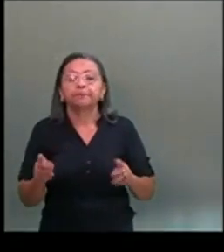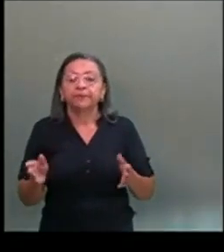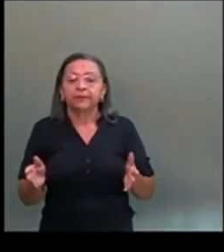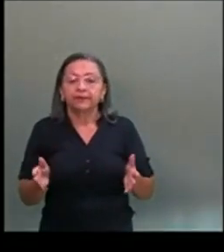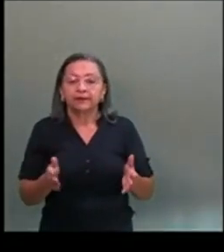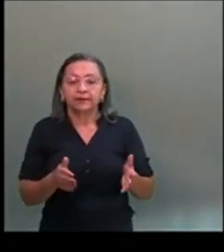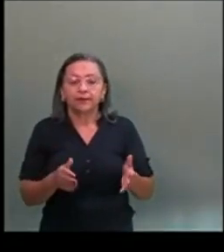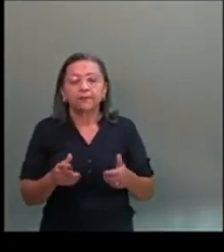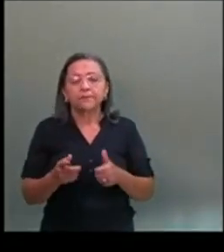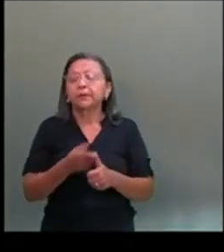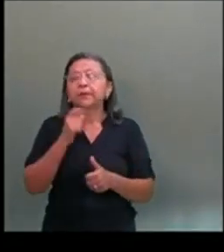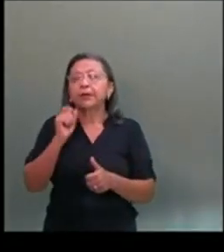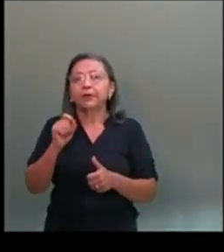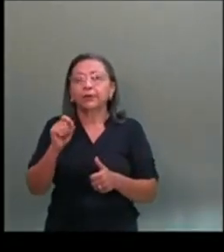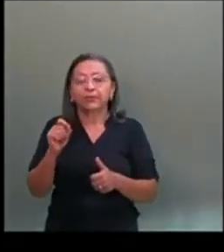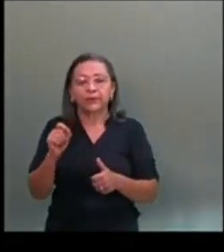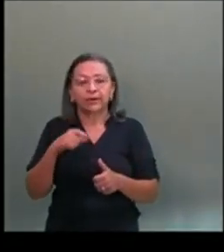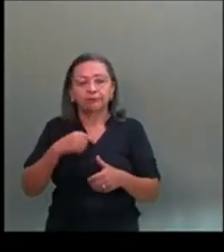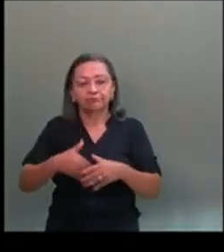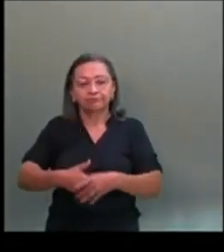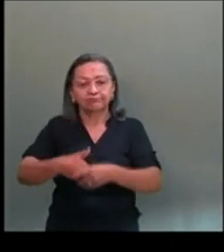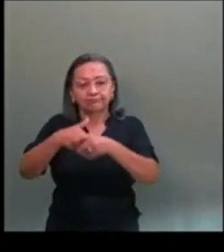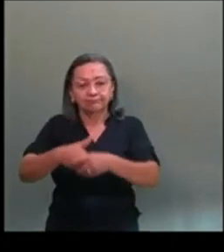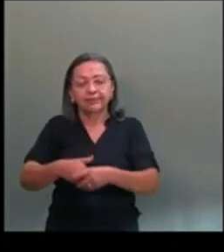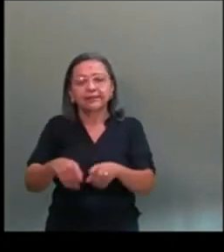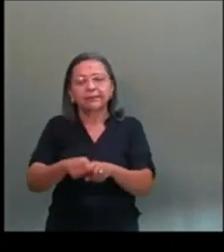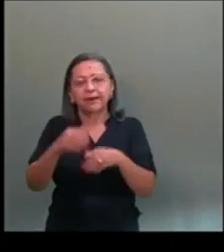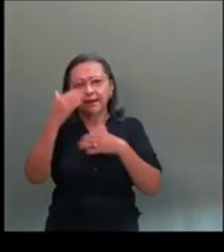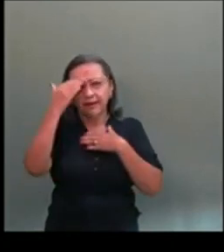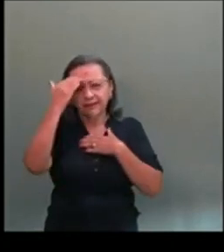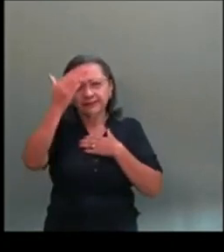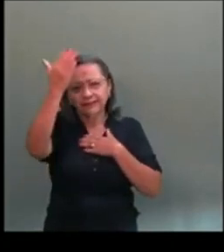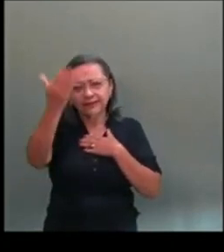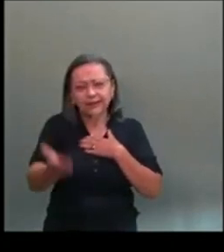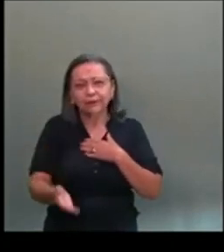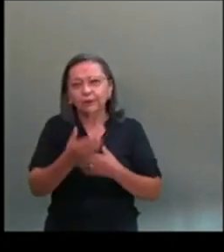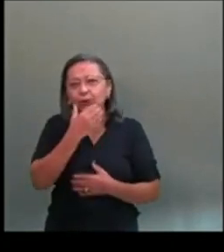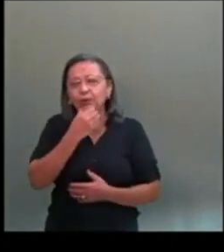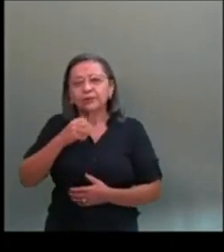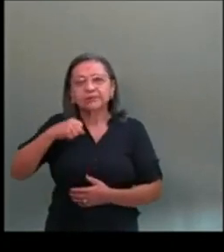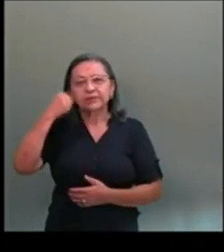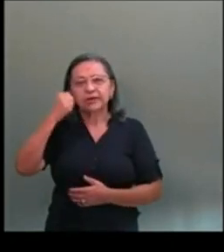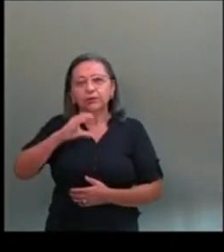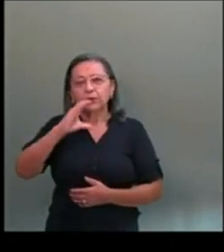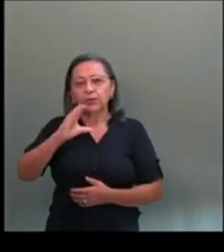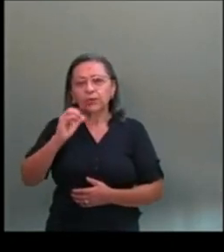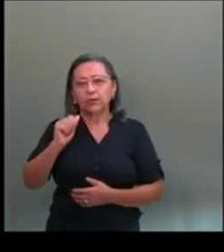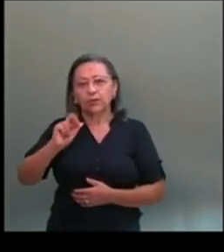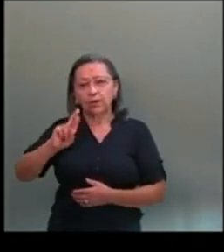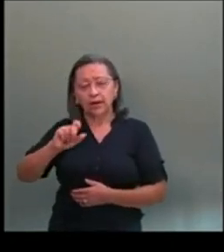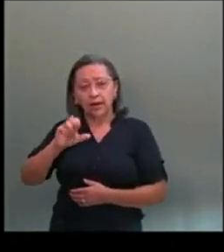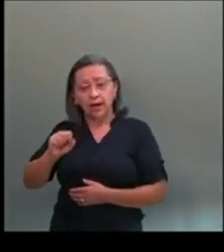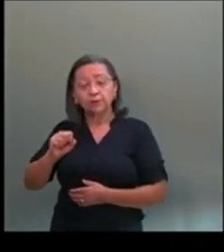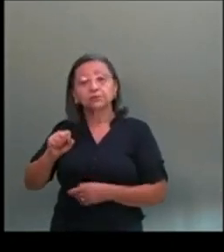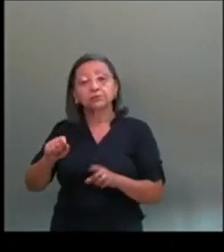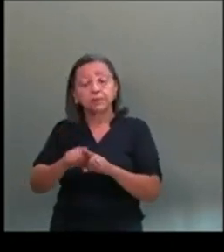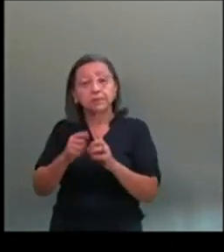então. Em primeiro lugar, eu queria cumprimentar e agradecer ao senhor, senador Casiana, por ter apresentado o requerimento para essa sessão que o senhor está